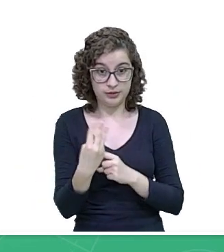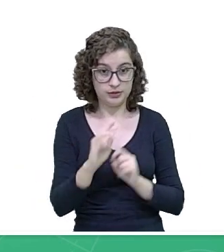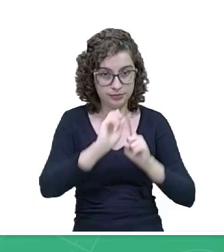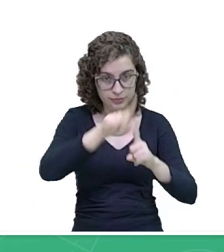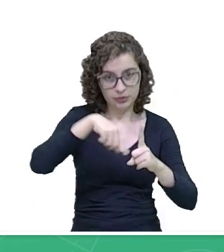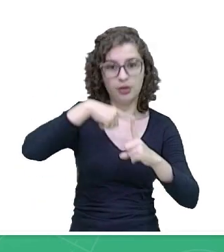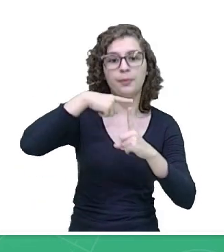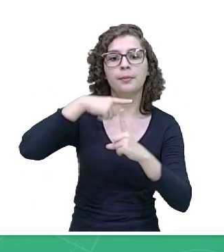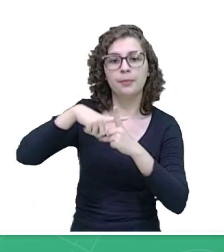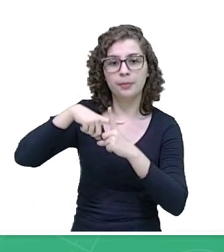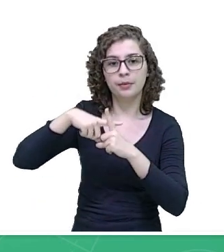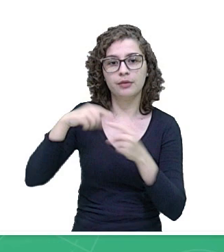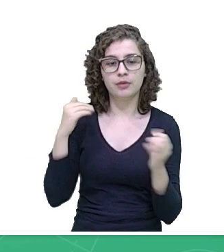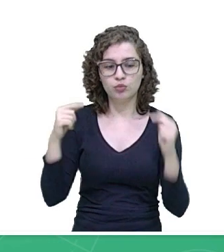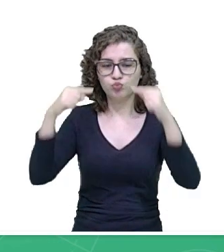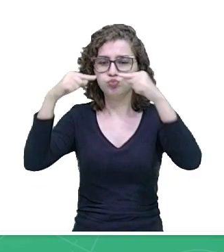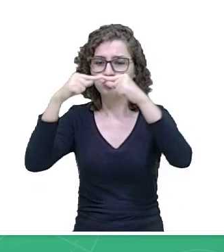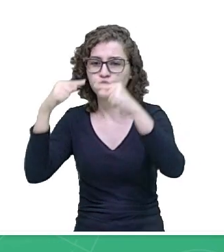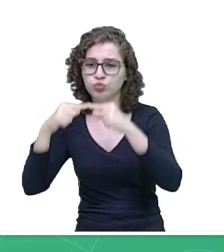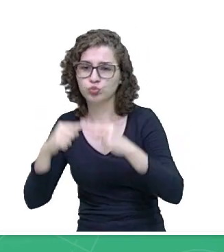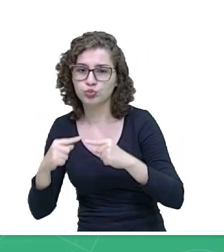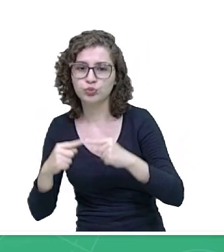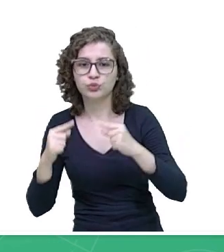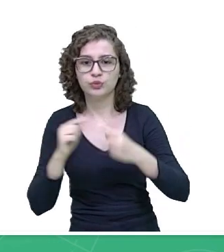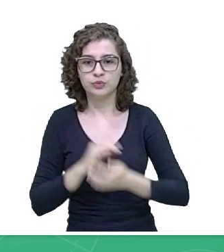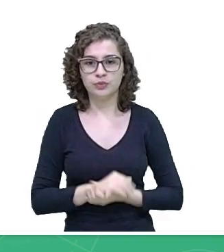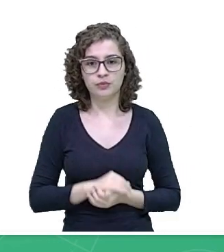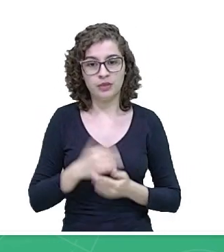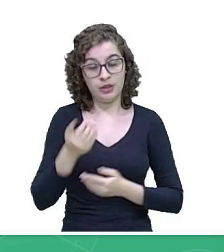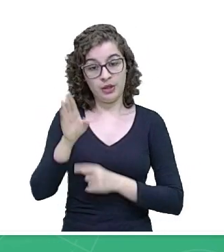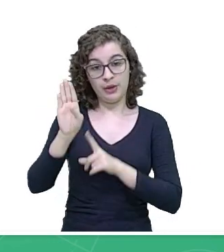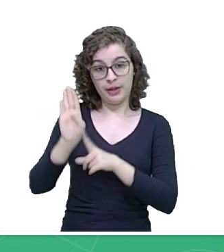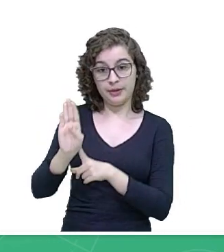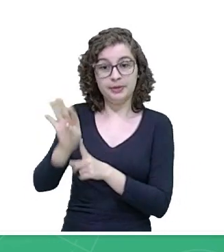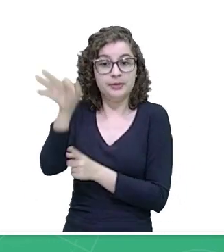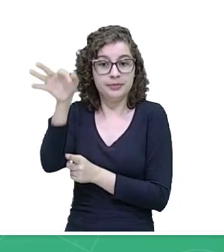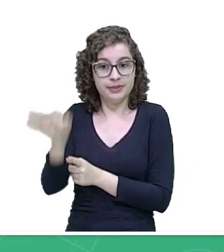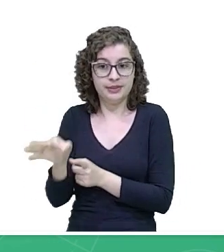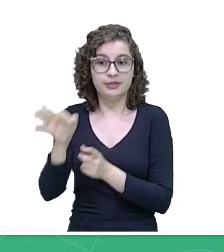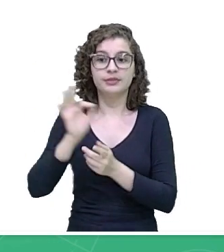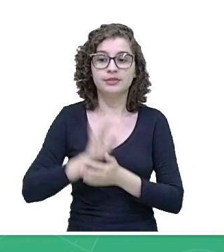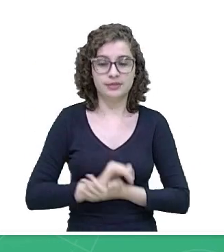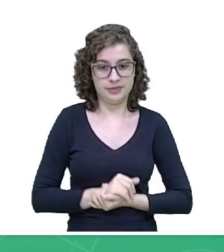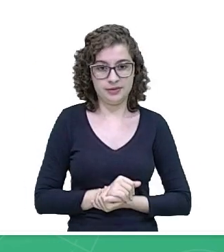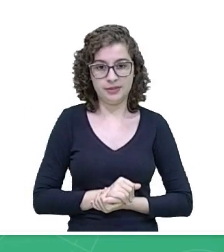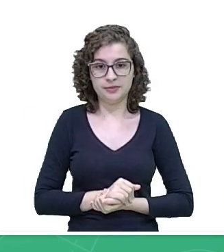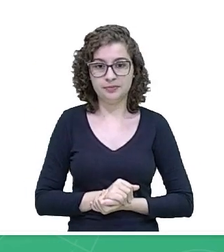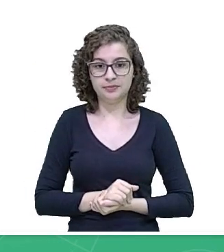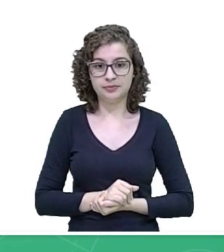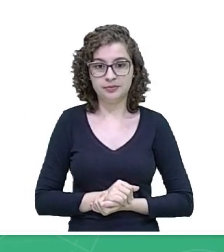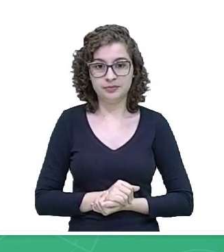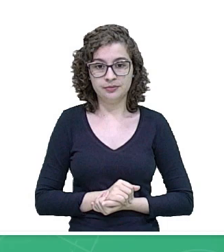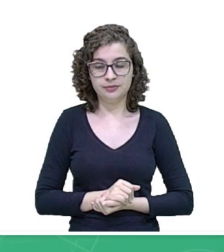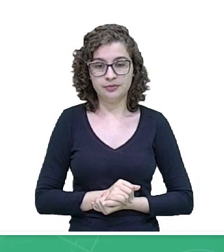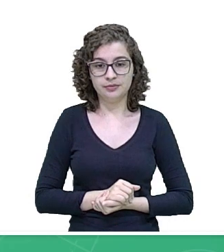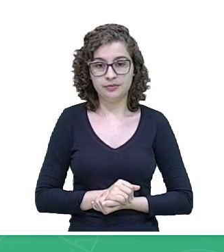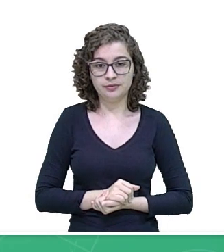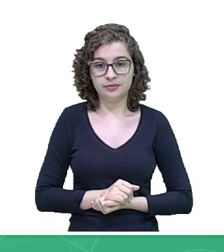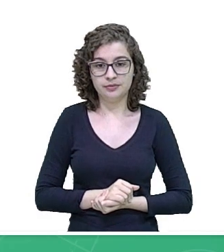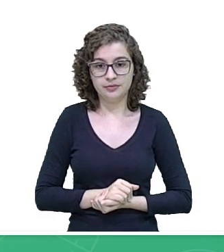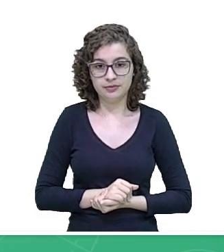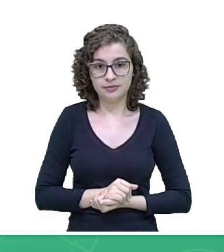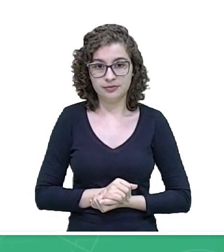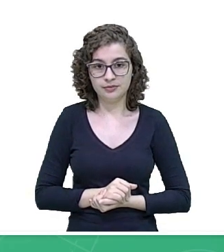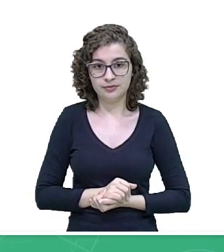elementos correspondentes. Portanto, letra B é o gabarito da nossa questão. Certo,